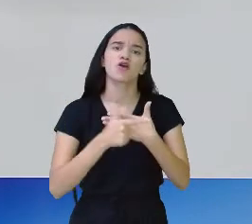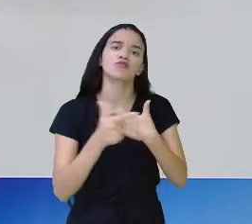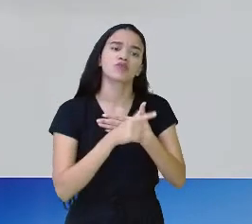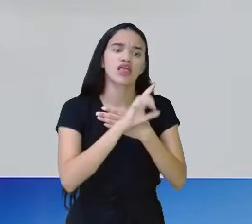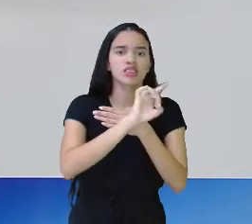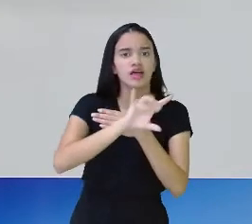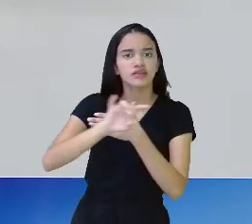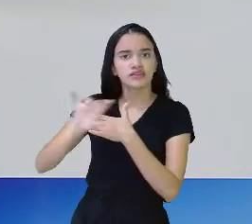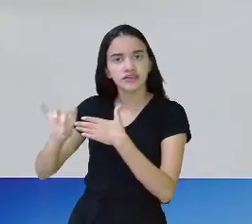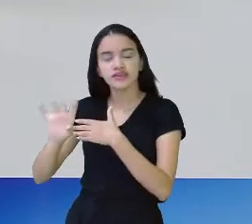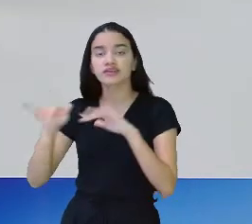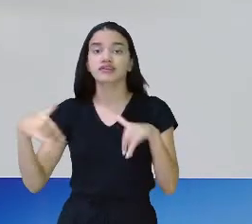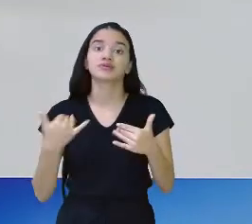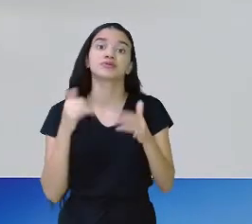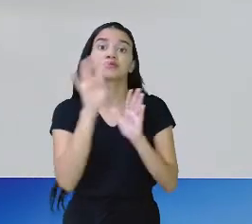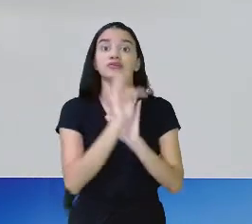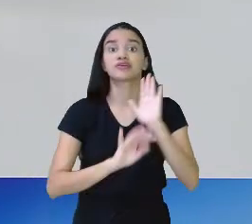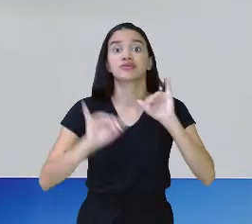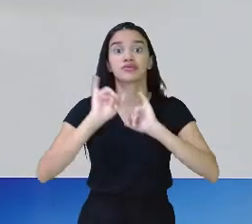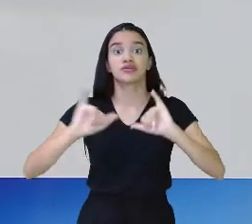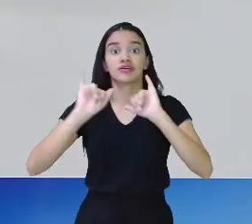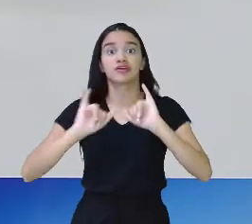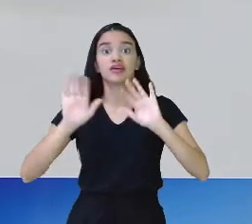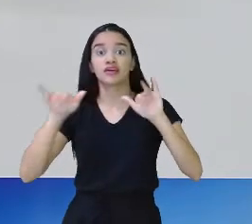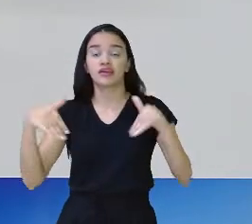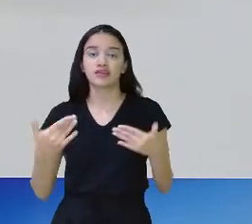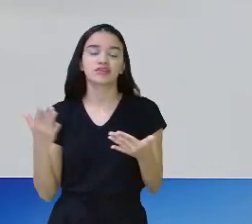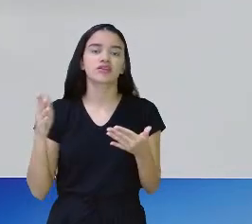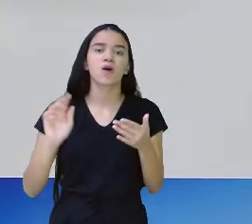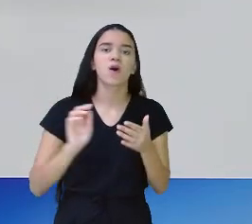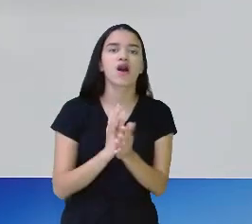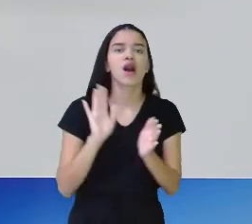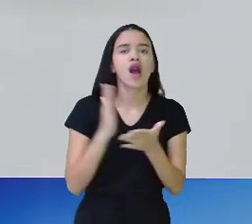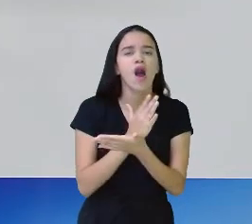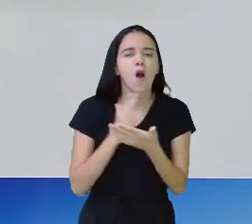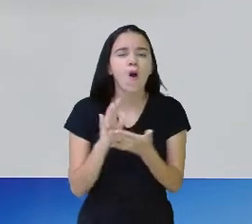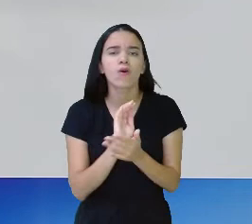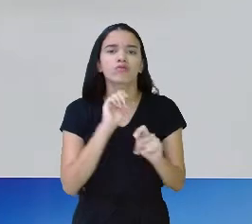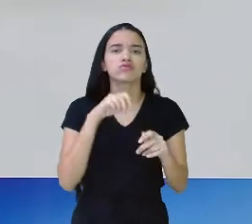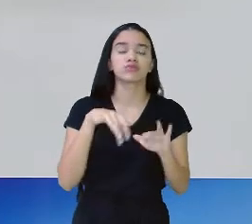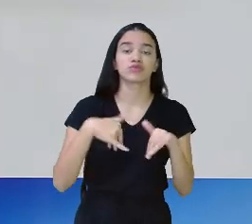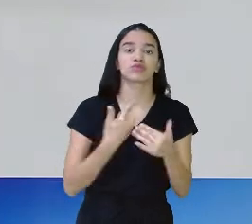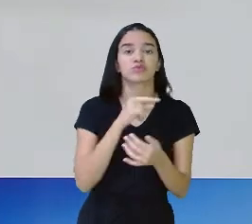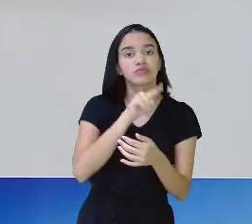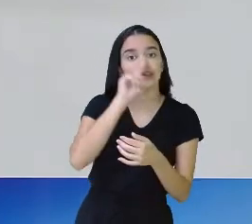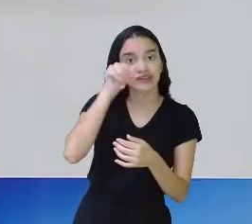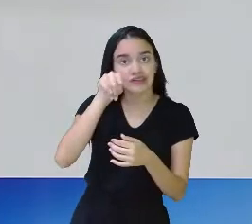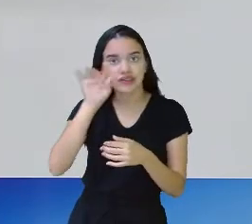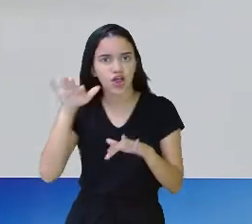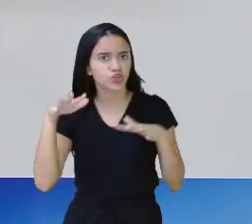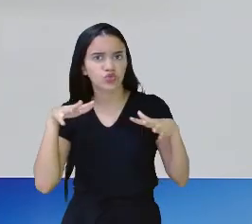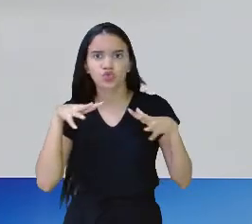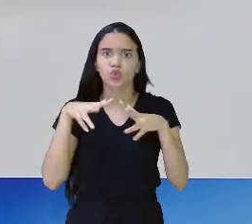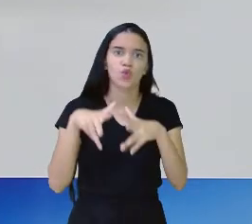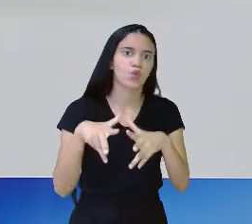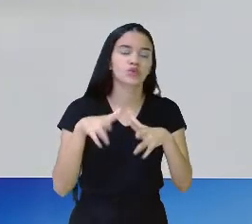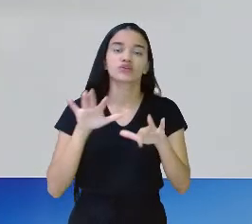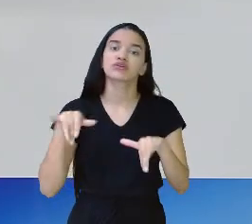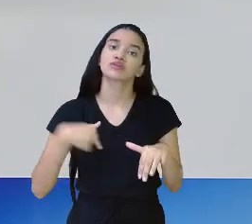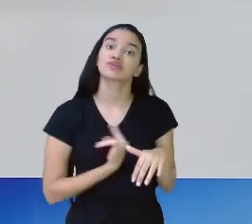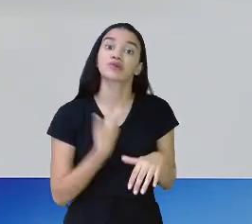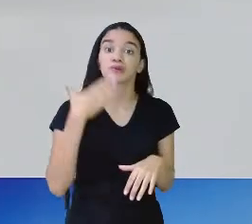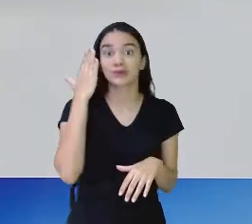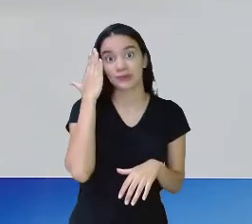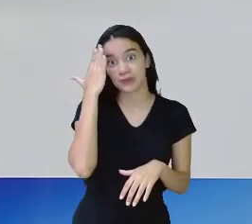no texto de divulgação científica. Então, alguns sinais a gente vai abordar. Não vamos abordar todos os sinais que a gente